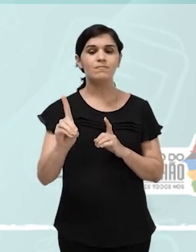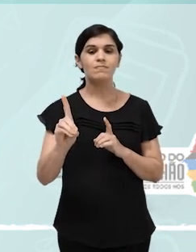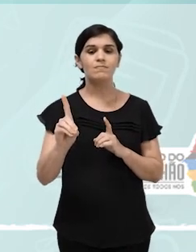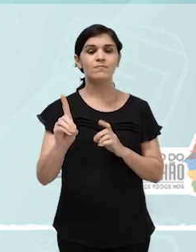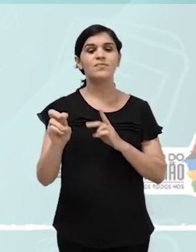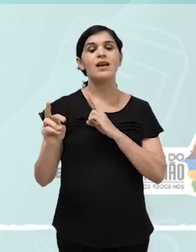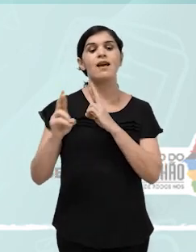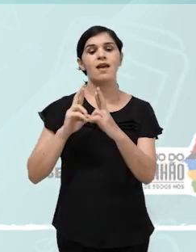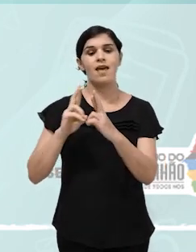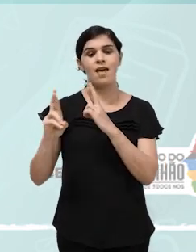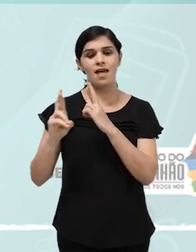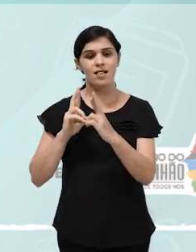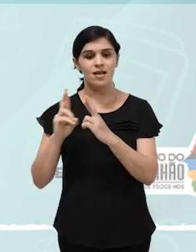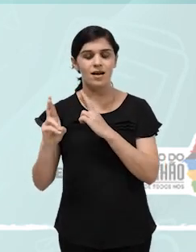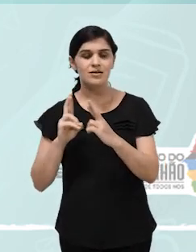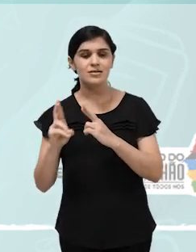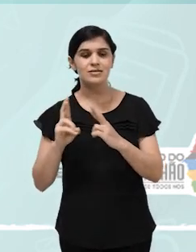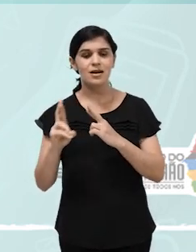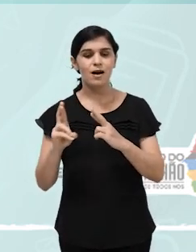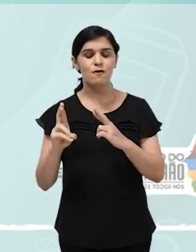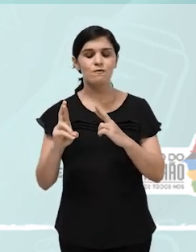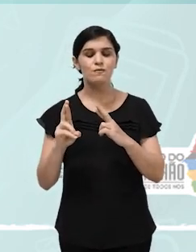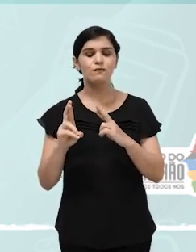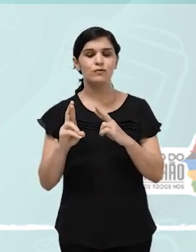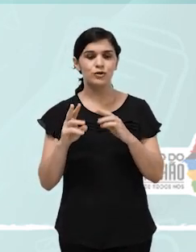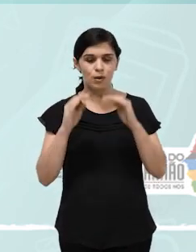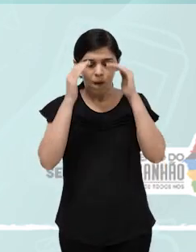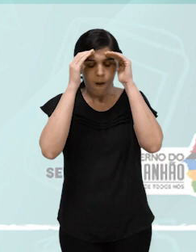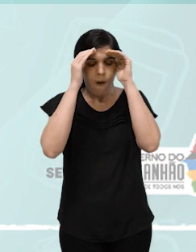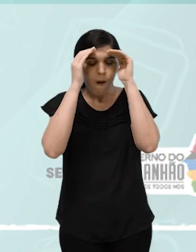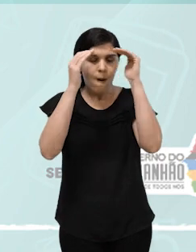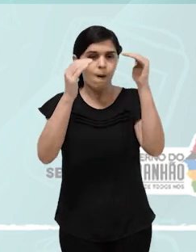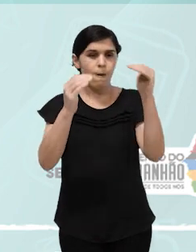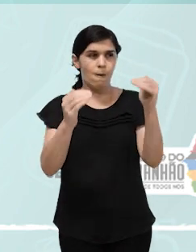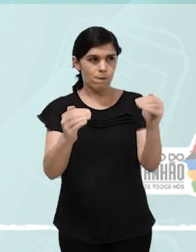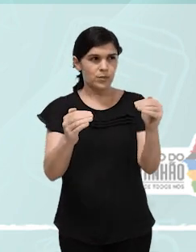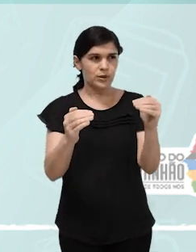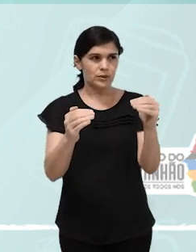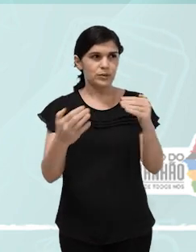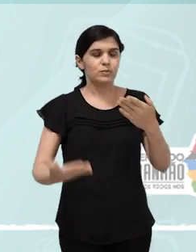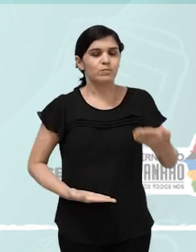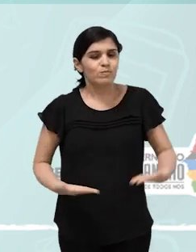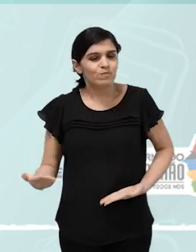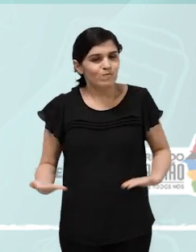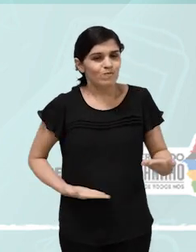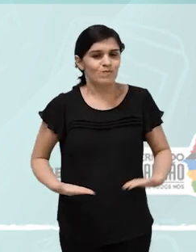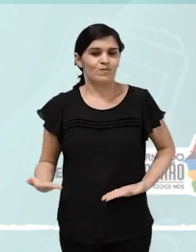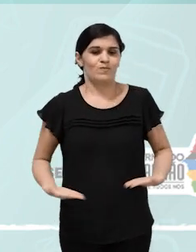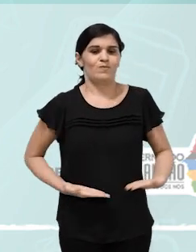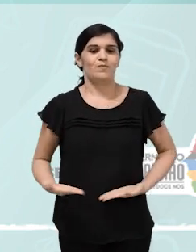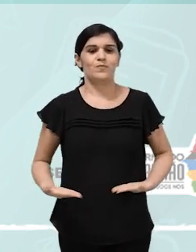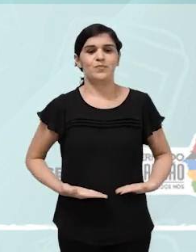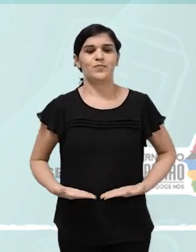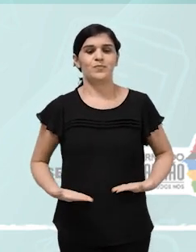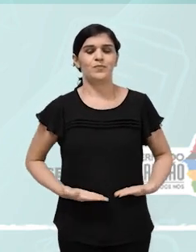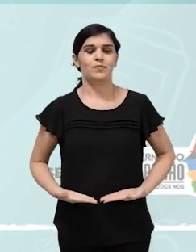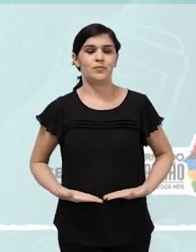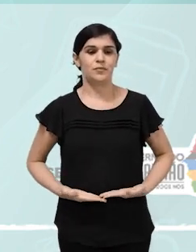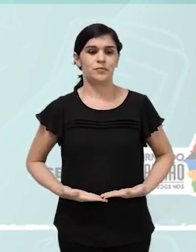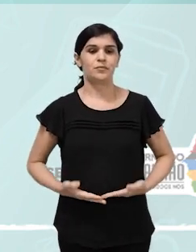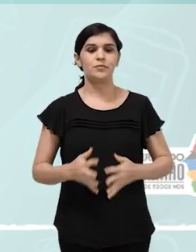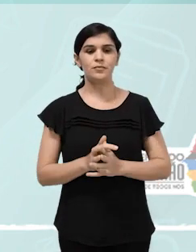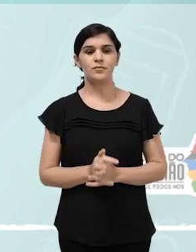relação de vassalagem por causa do feudalismo, certo? Muito bem. Próxima questão.